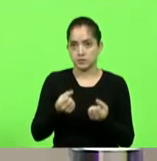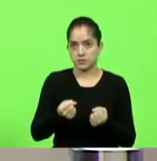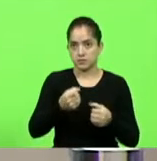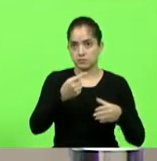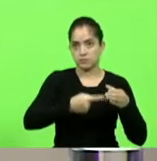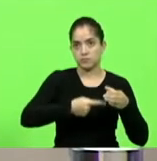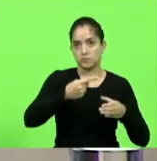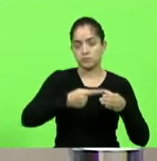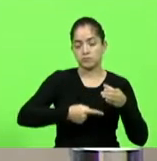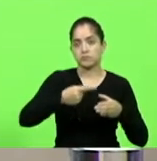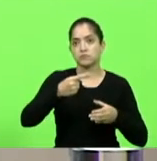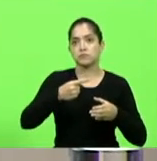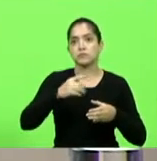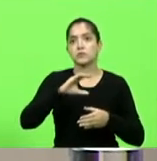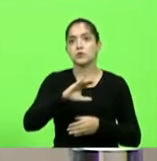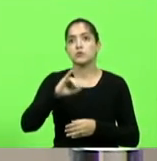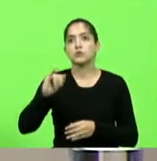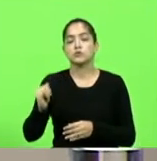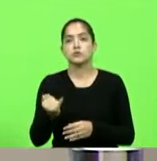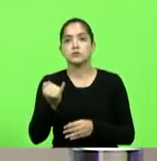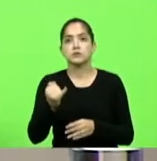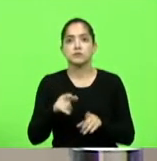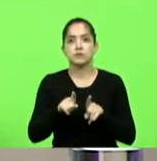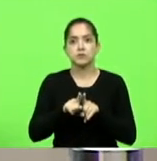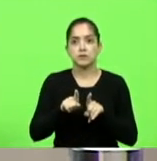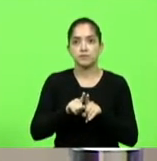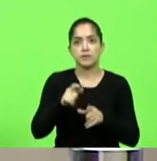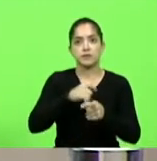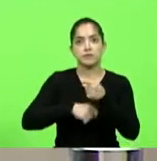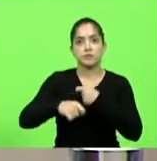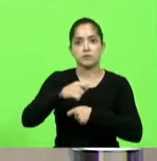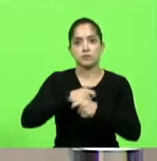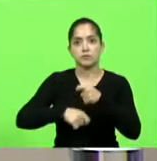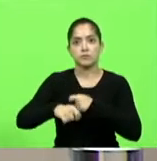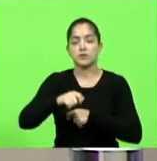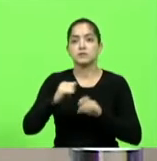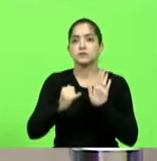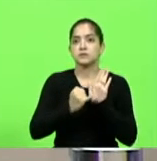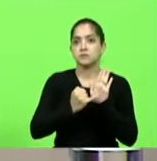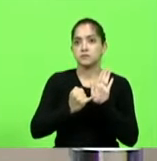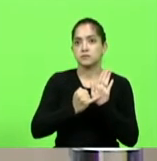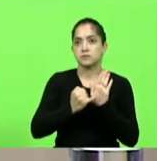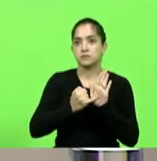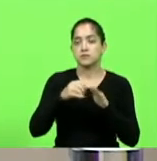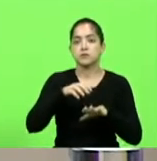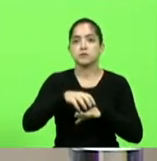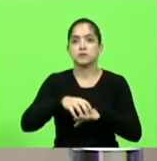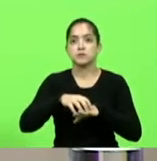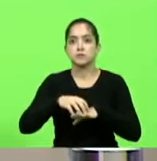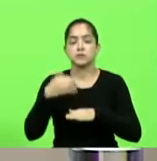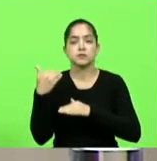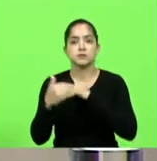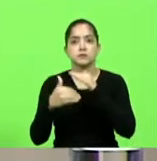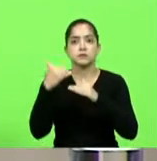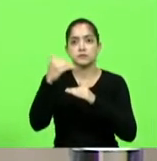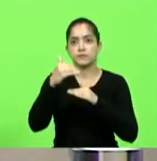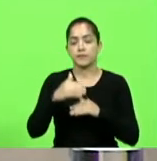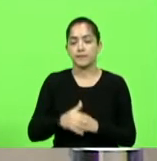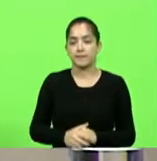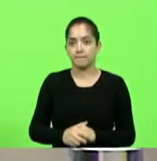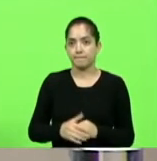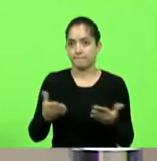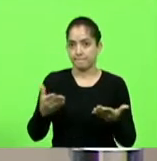das comissões de Constituição e Justiça, Comissão de Finanças e Tributação e Comissão de Transportes e Desenvolvimento Urbano.